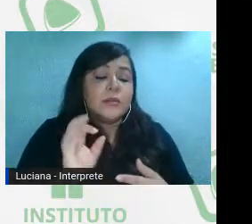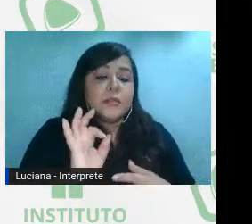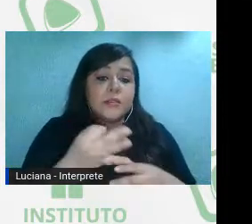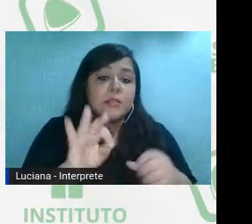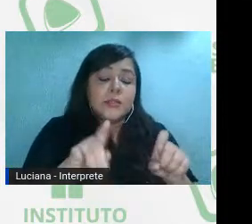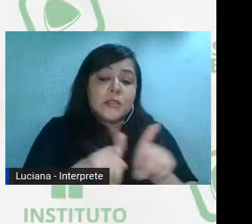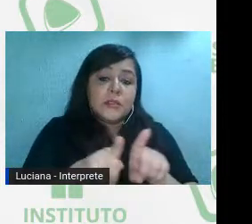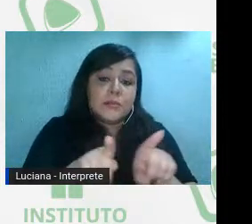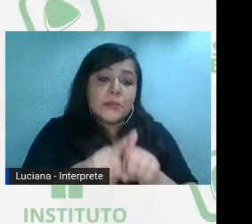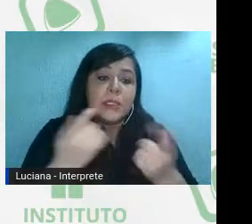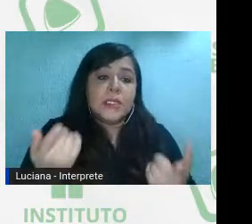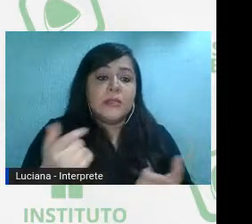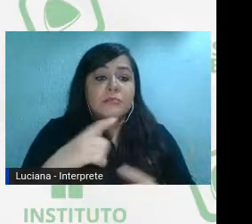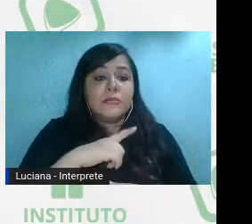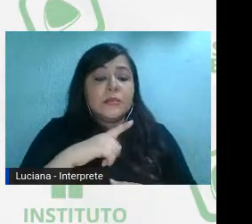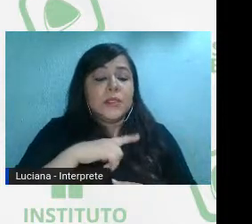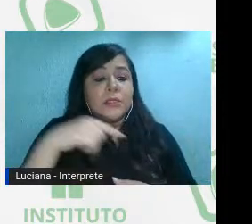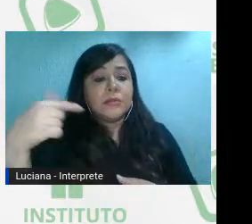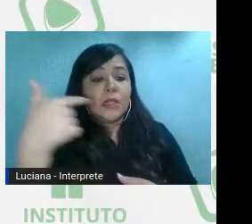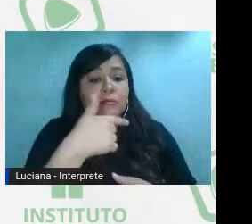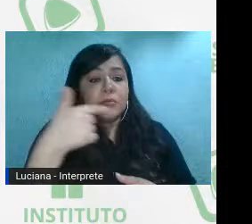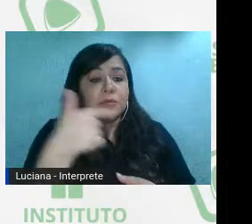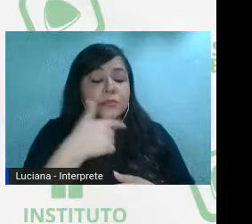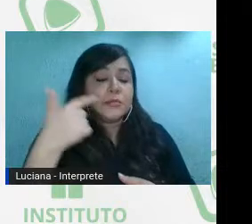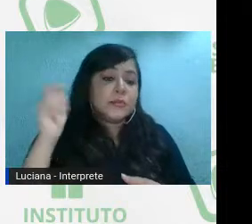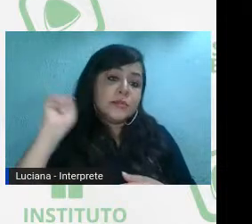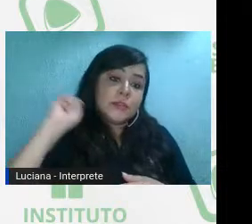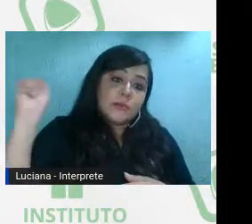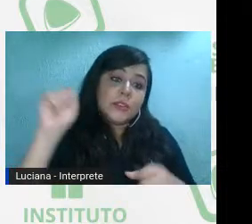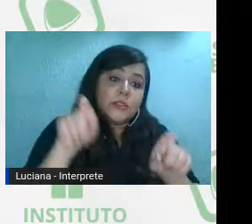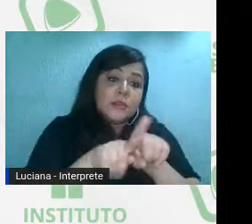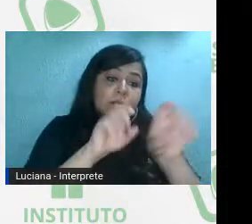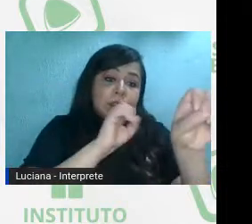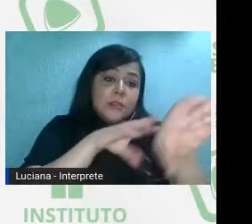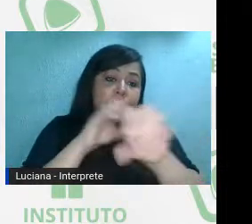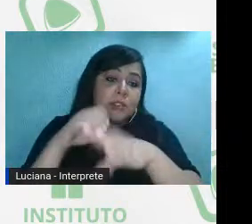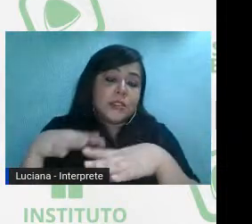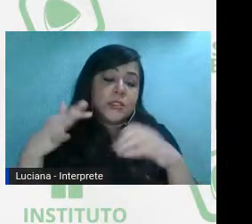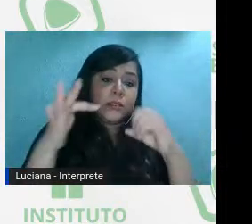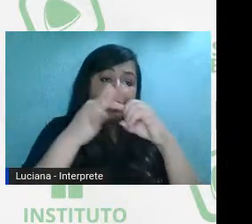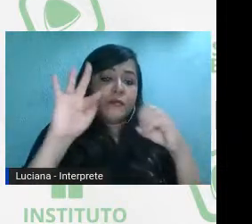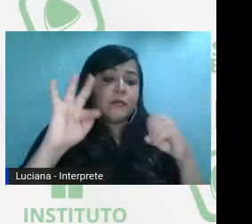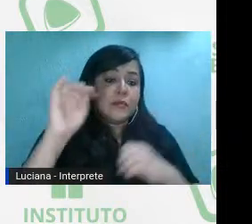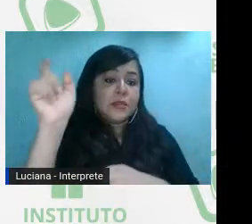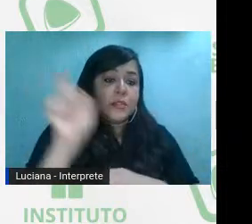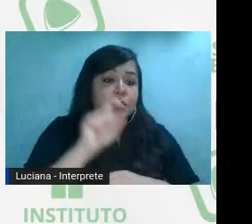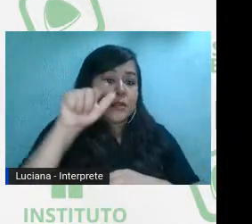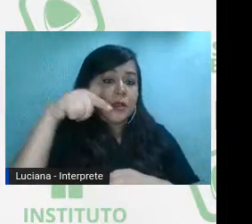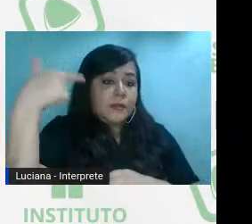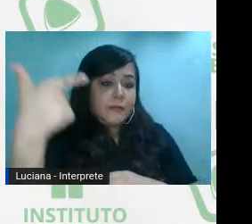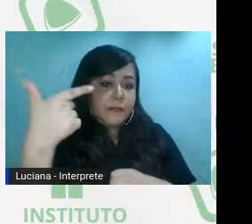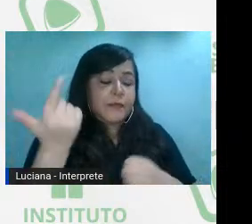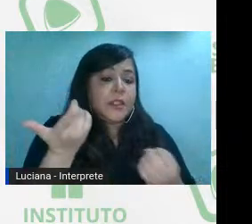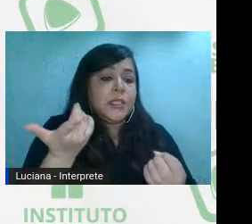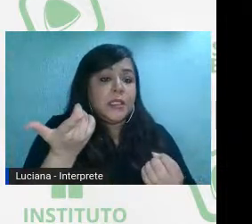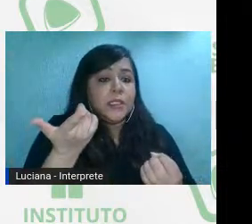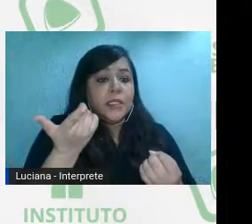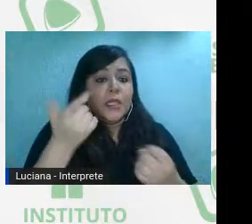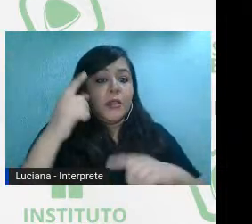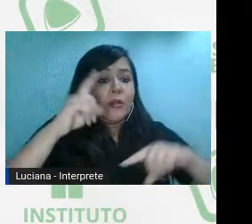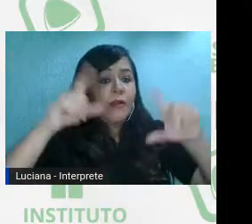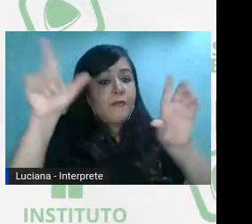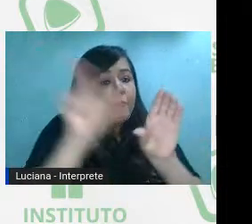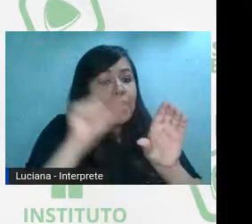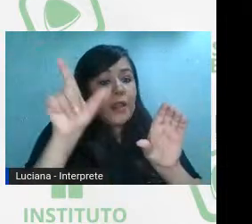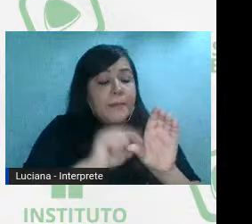dia 22 de abril. Nós temos também o ensino da função afim com o auxílio do software GeoGebra, que foi escrito por